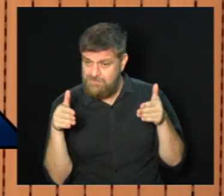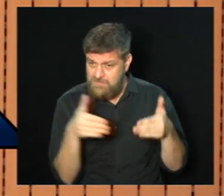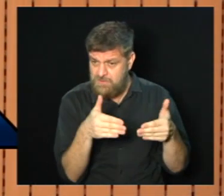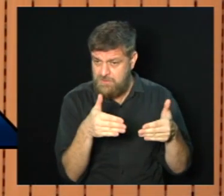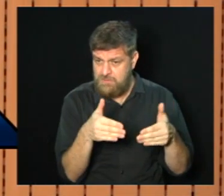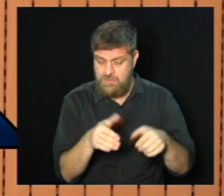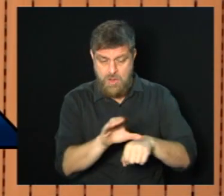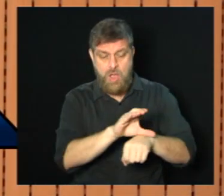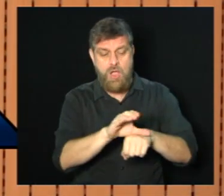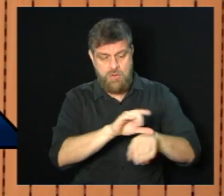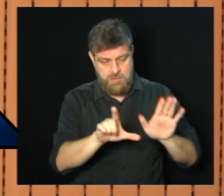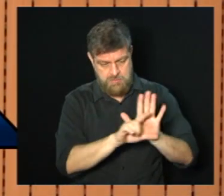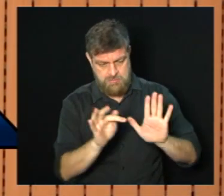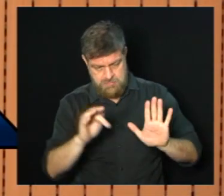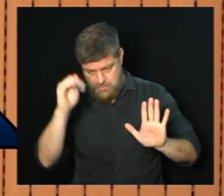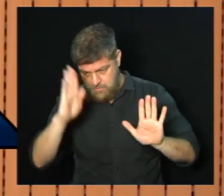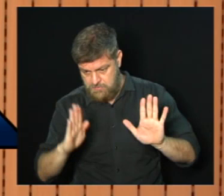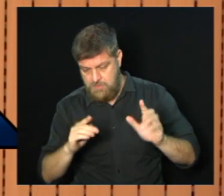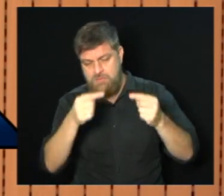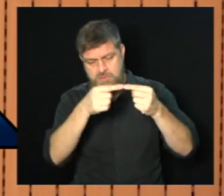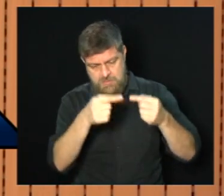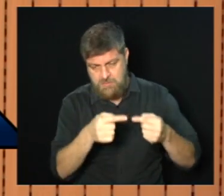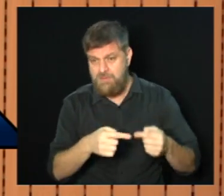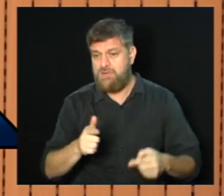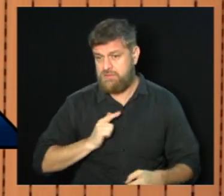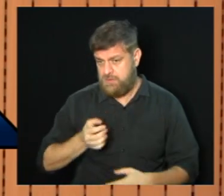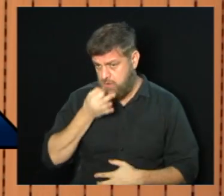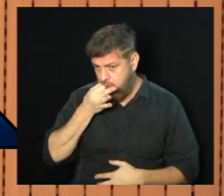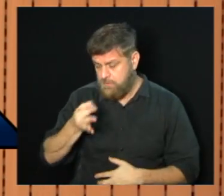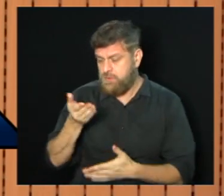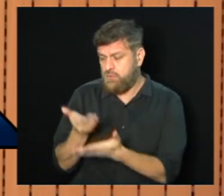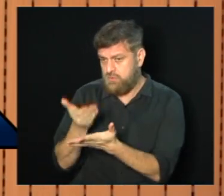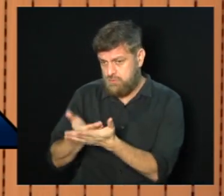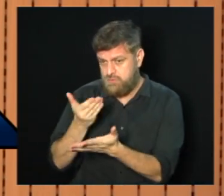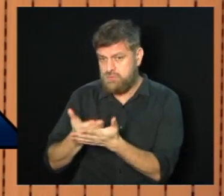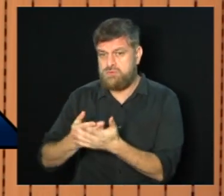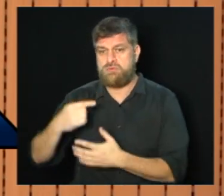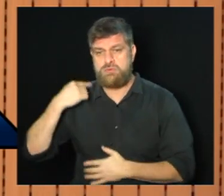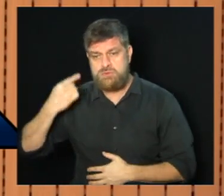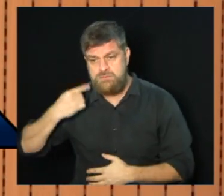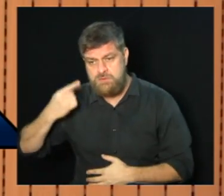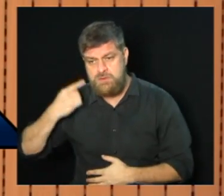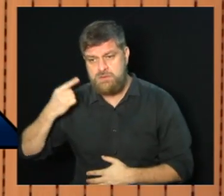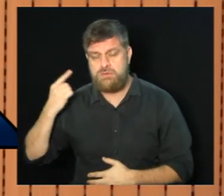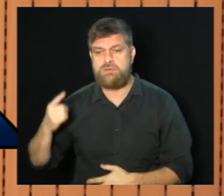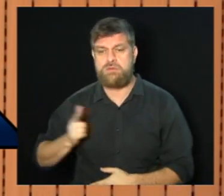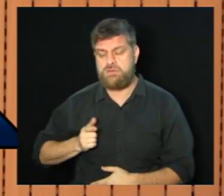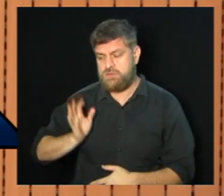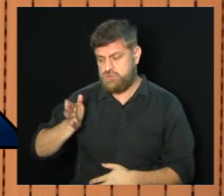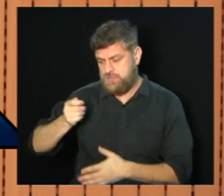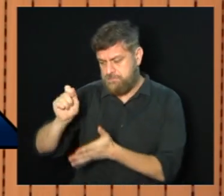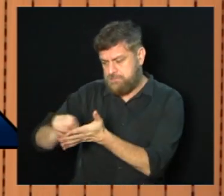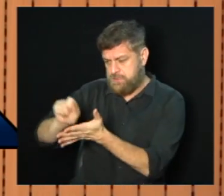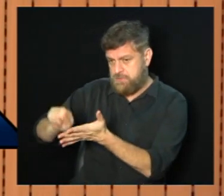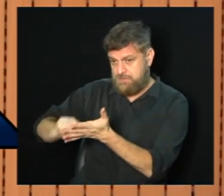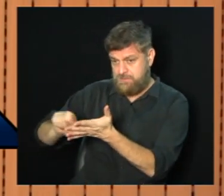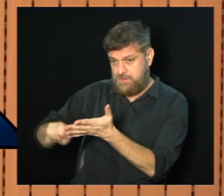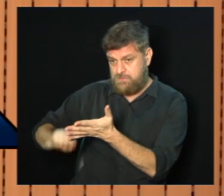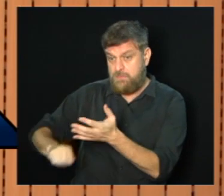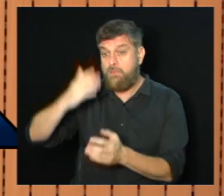e constitucional, e é, nós temos aqui o parecer, o estudo jurídico dessa casa, e então, em termos